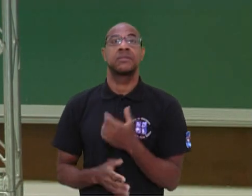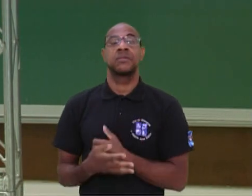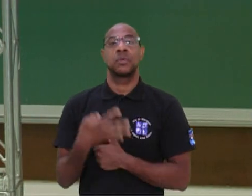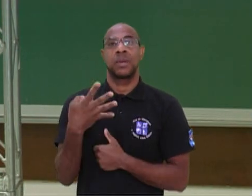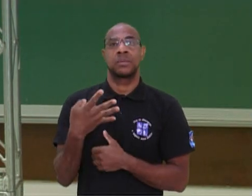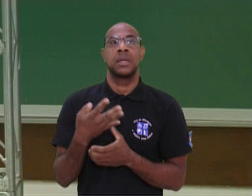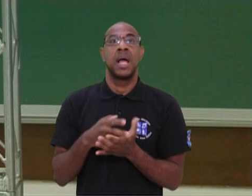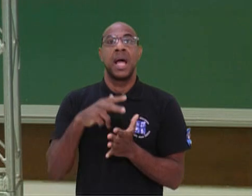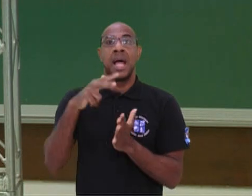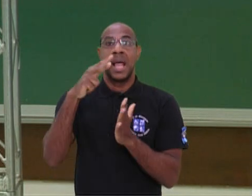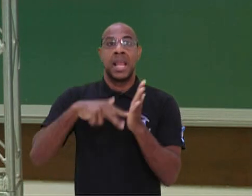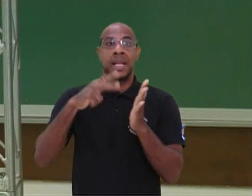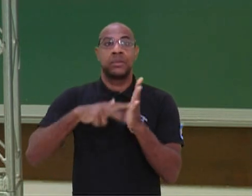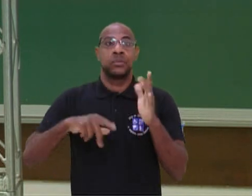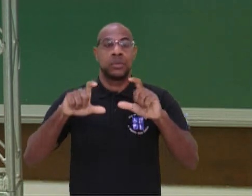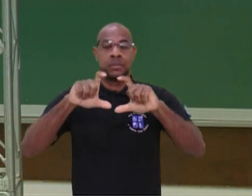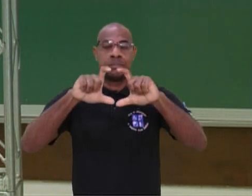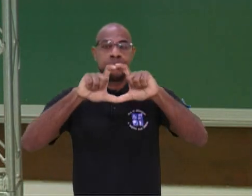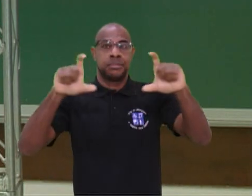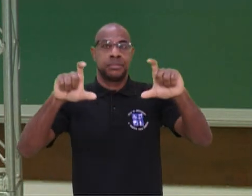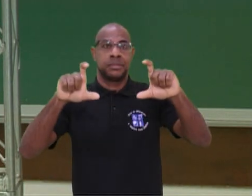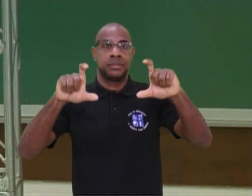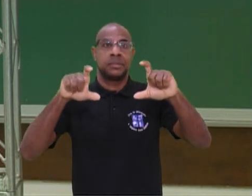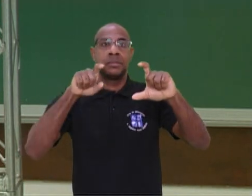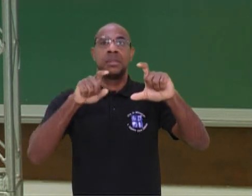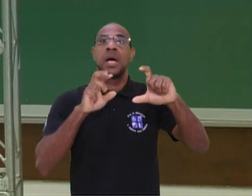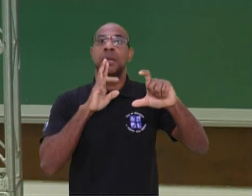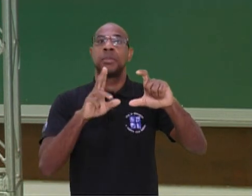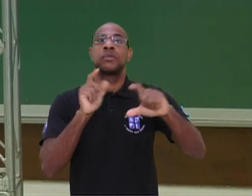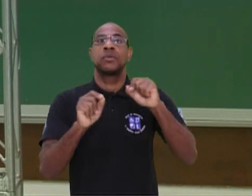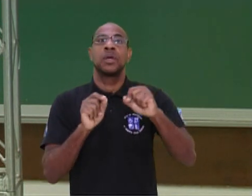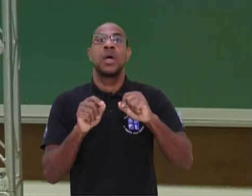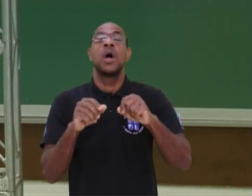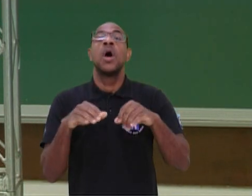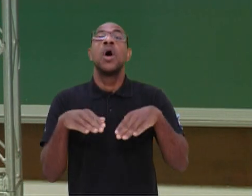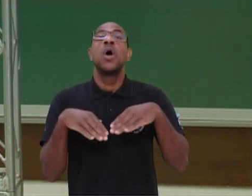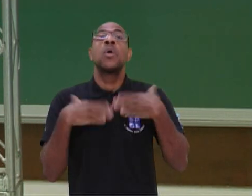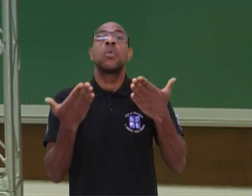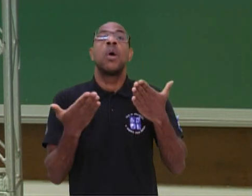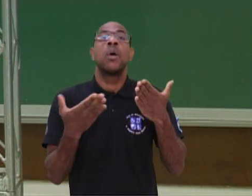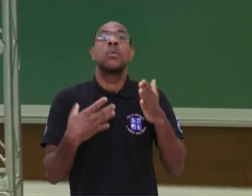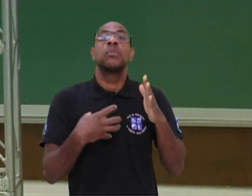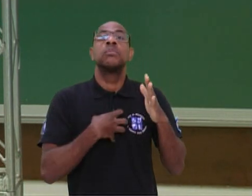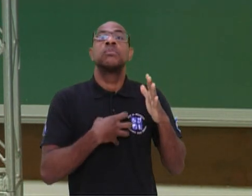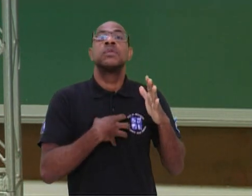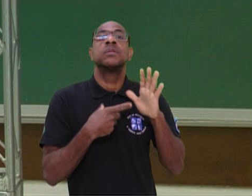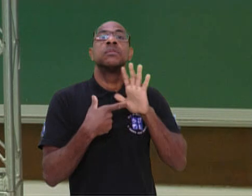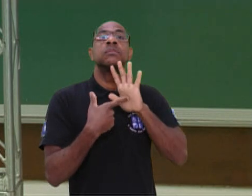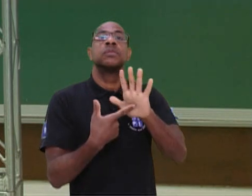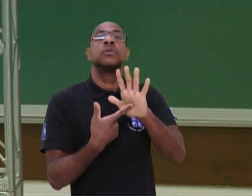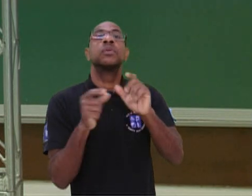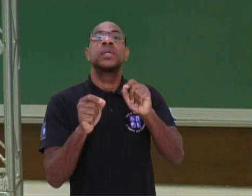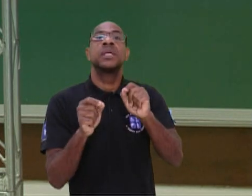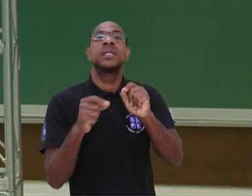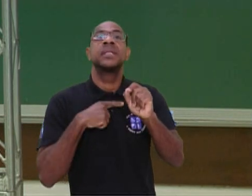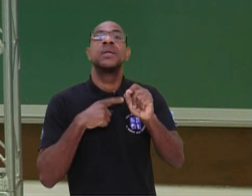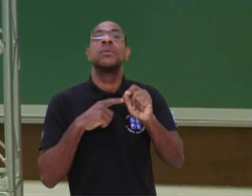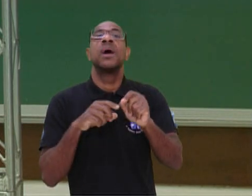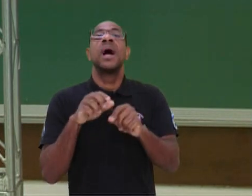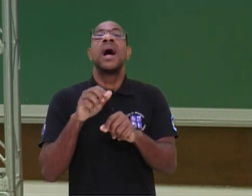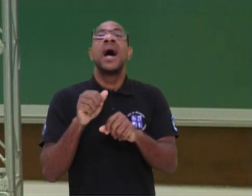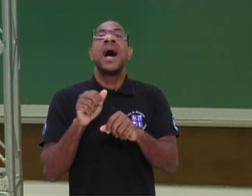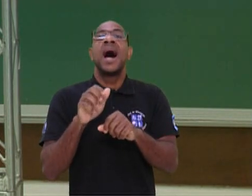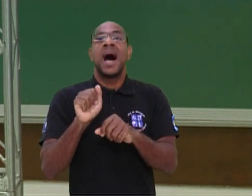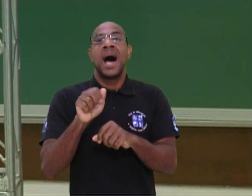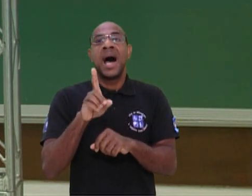da sua leitura, o recorte abaixo, responda: qual o efeito de sentido o advérbio de negação da penúltima